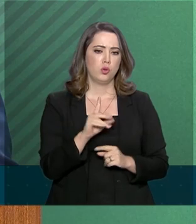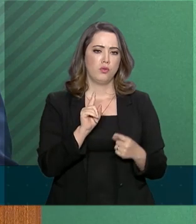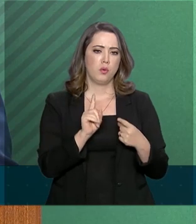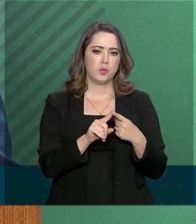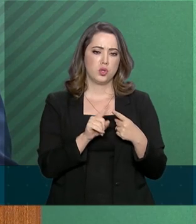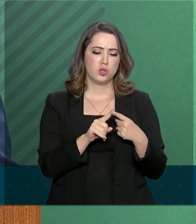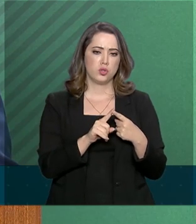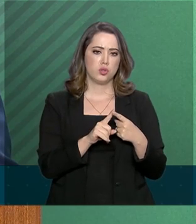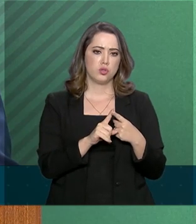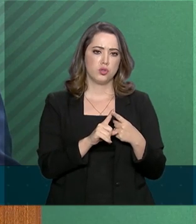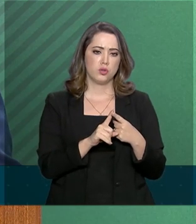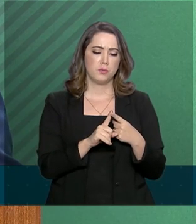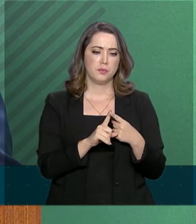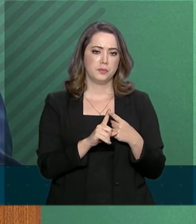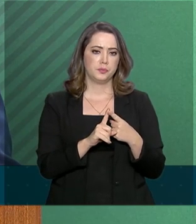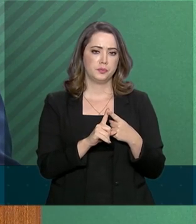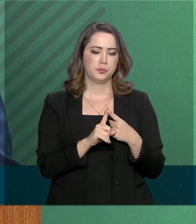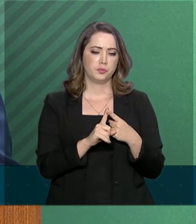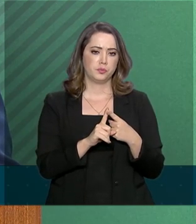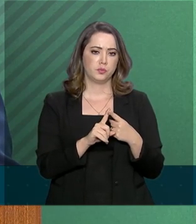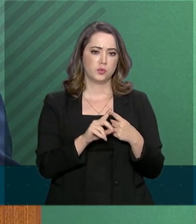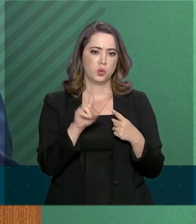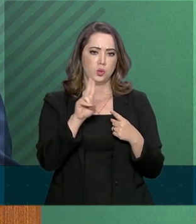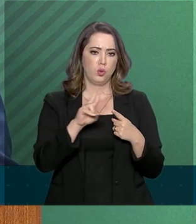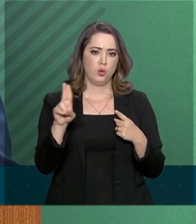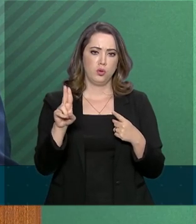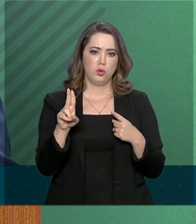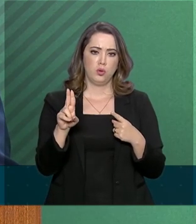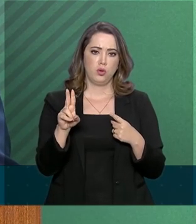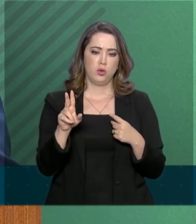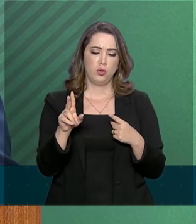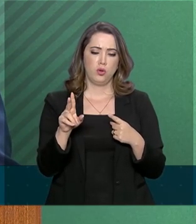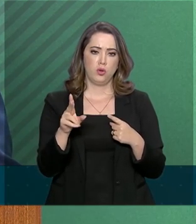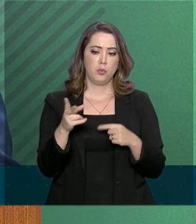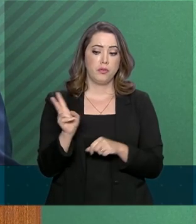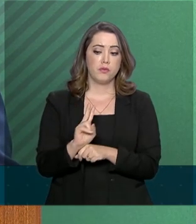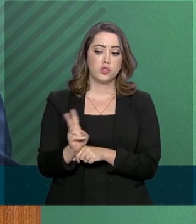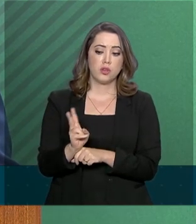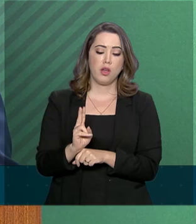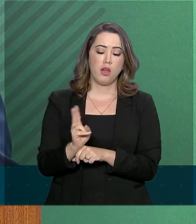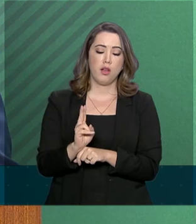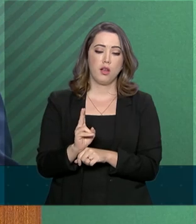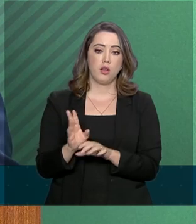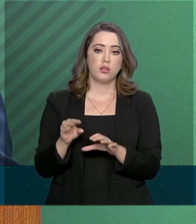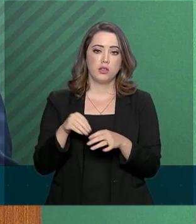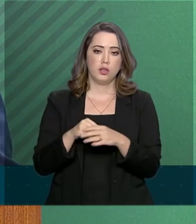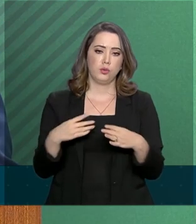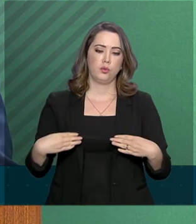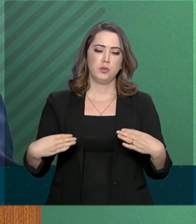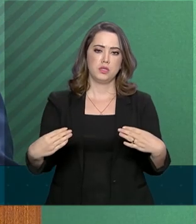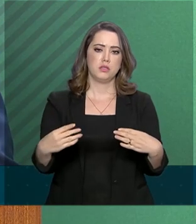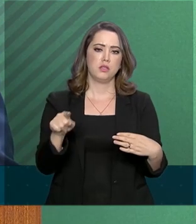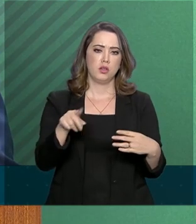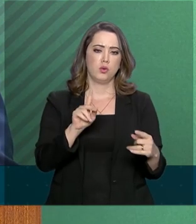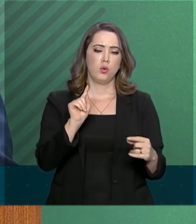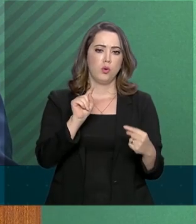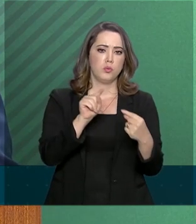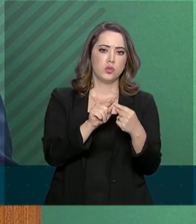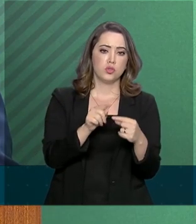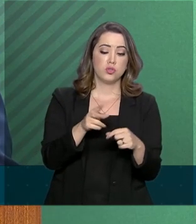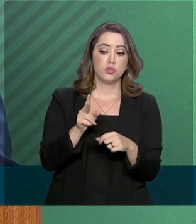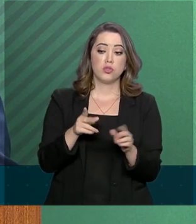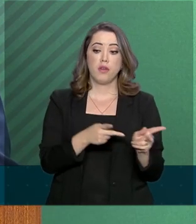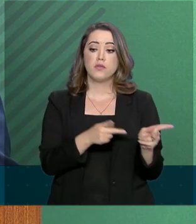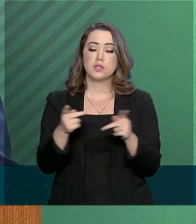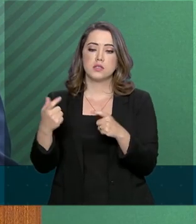programa intitulado supervisão ministerial foca agora em visitas in loco